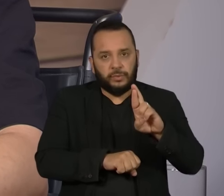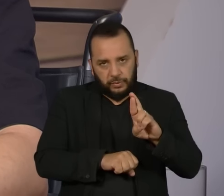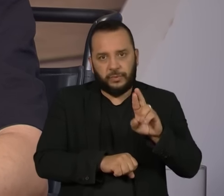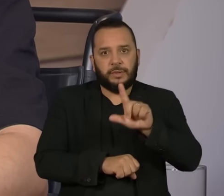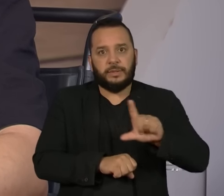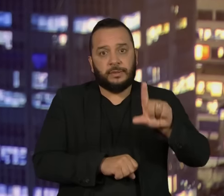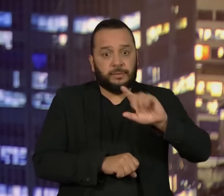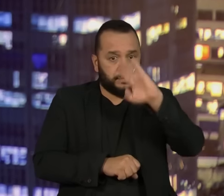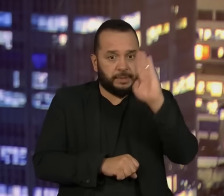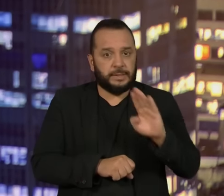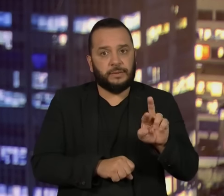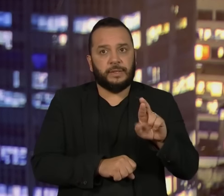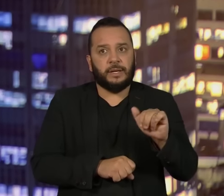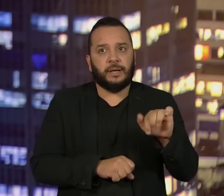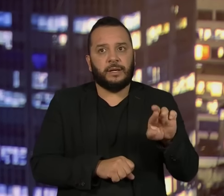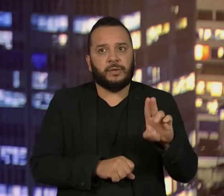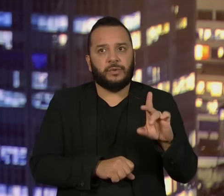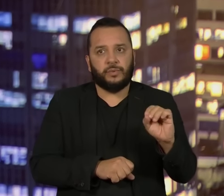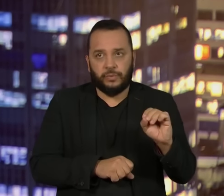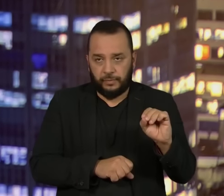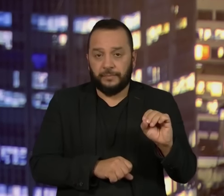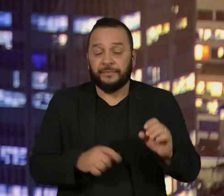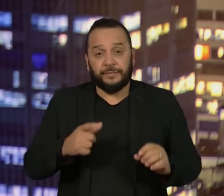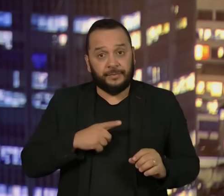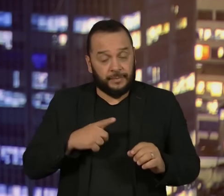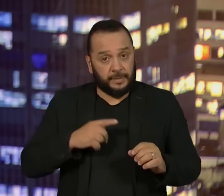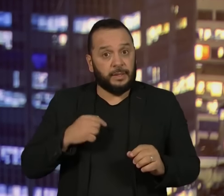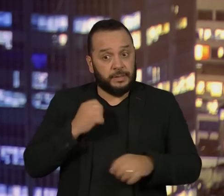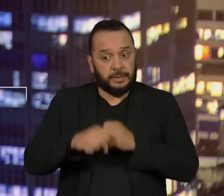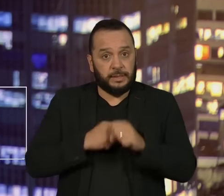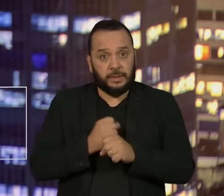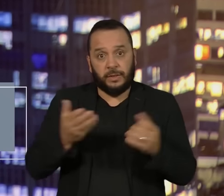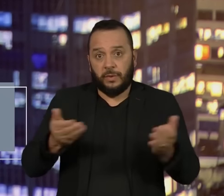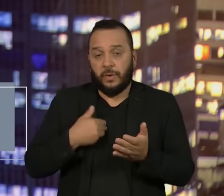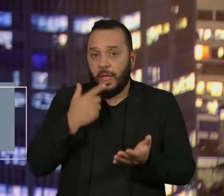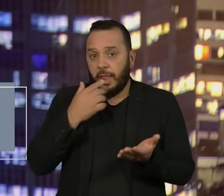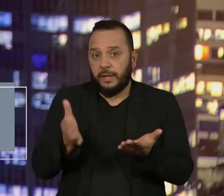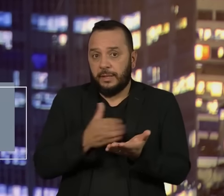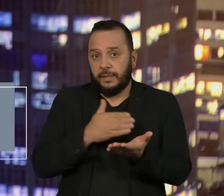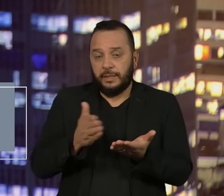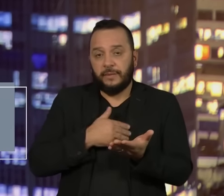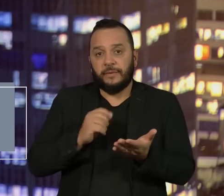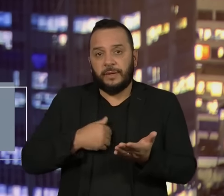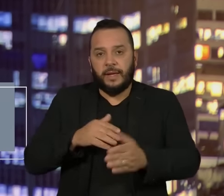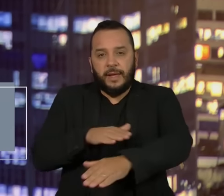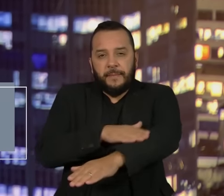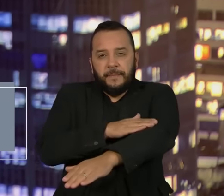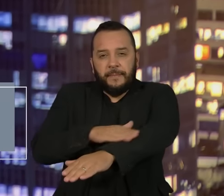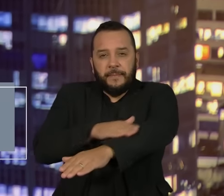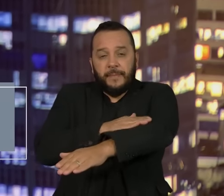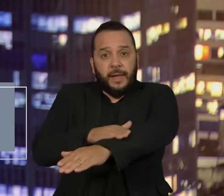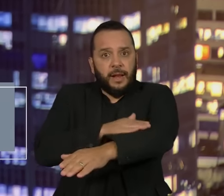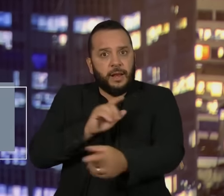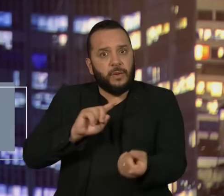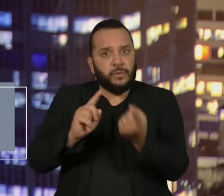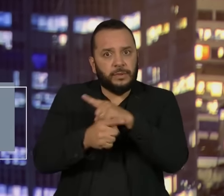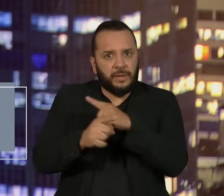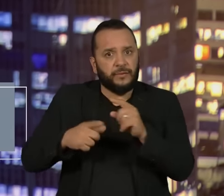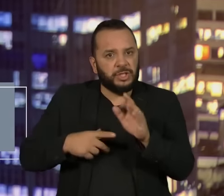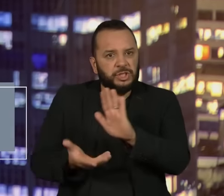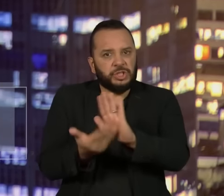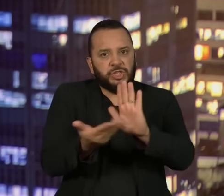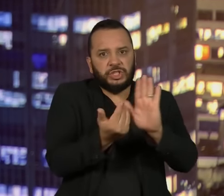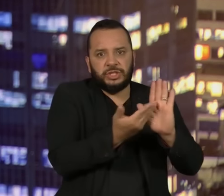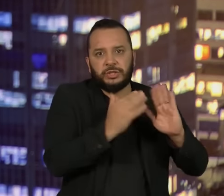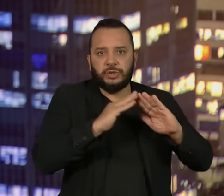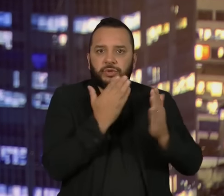Lísias. Em março deste ano, o livro O Avesso da Pele, de Jefferson Tenório, foi recolhido em algumas escolas da rede pública sob alegação